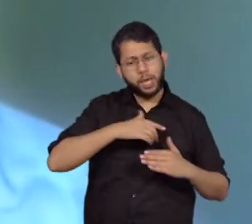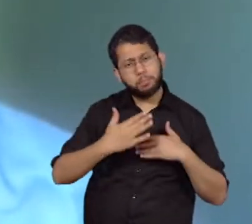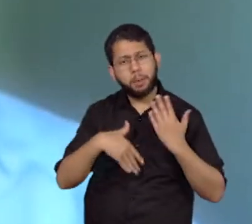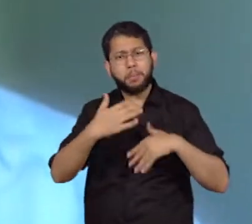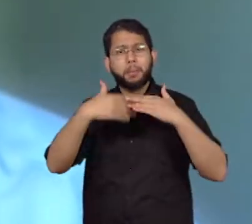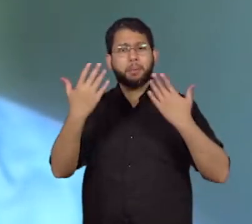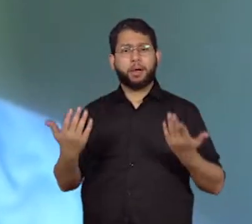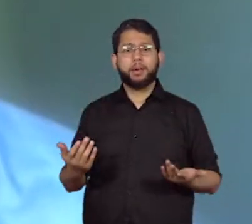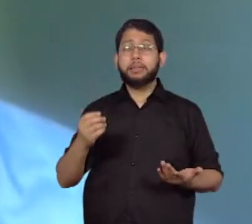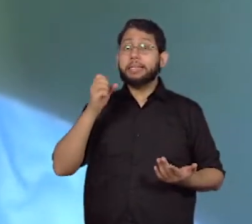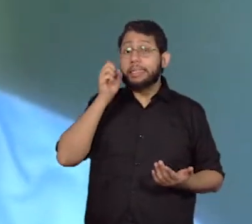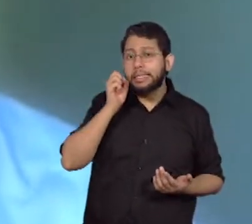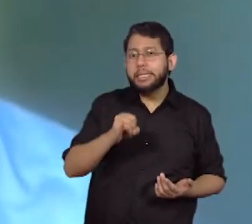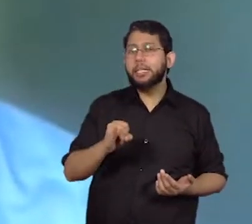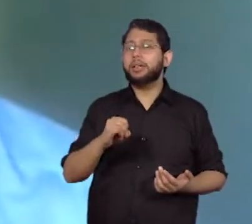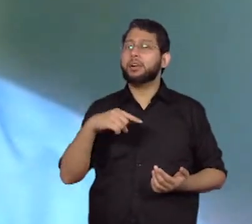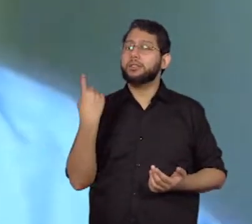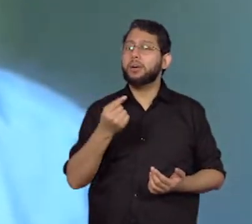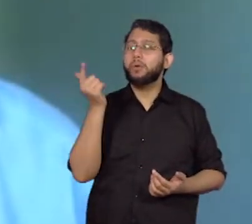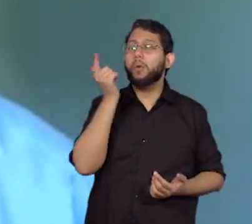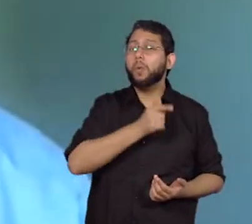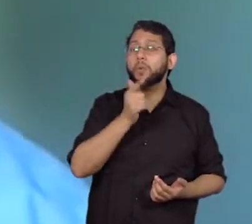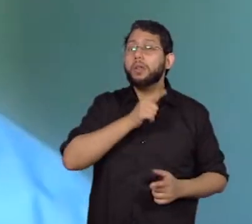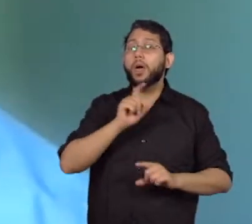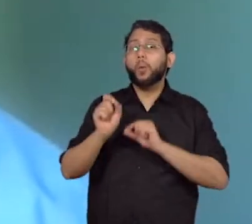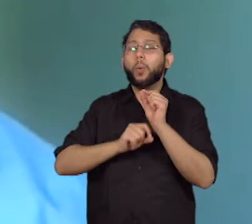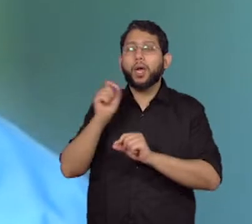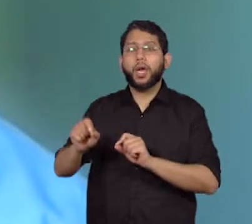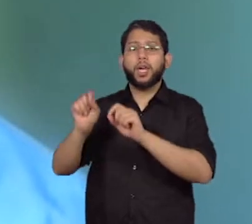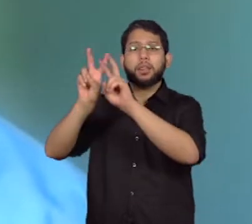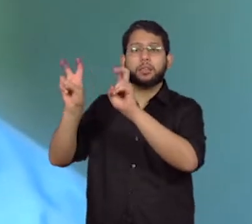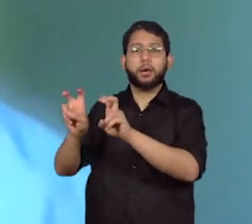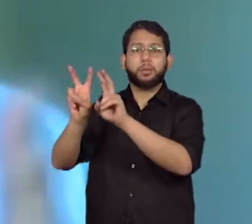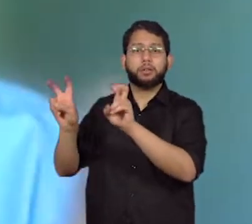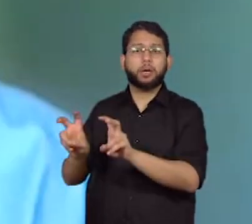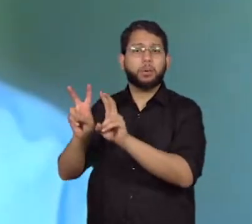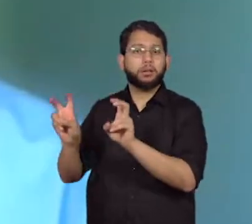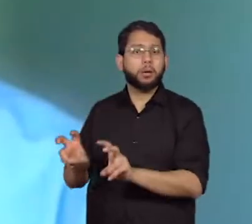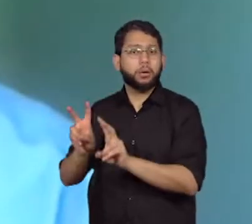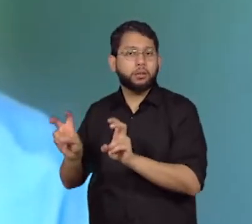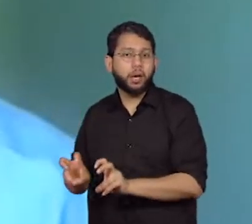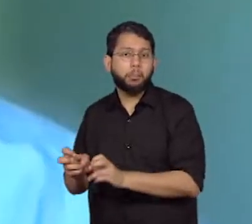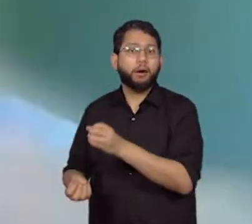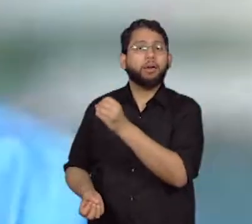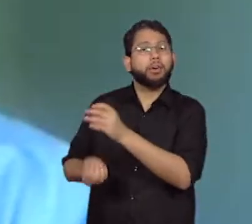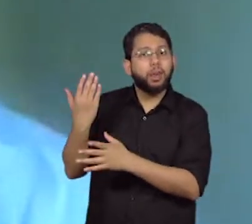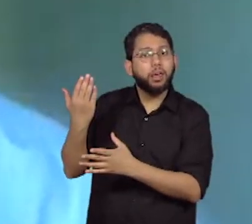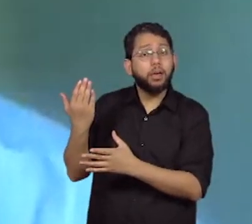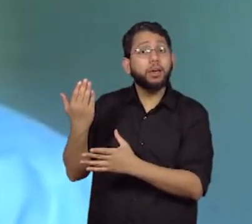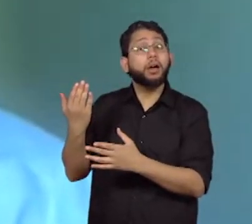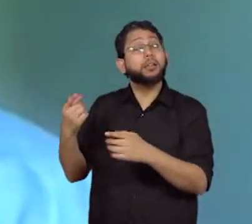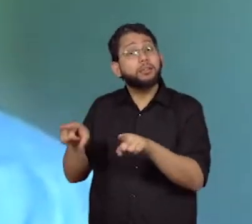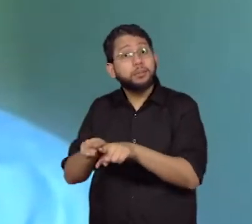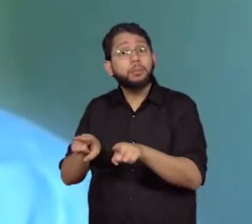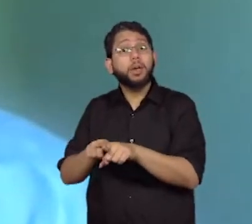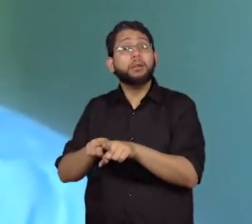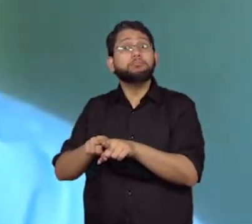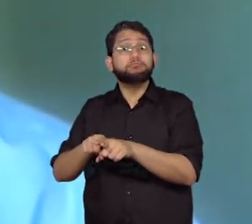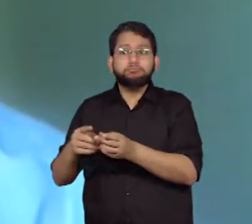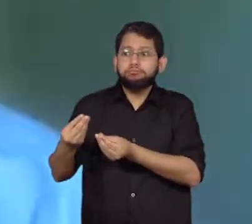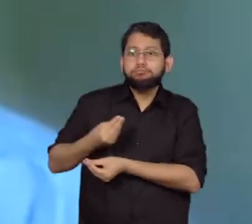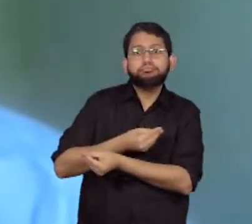pt.khanacademy.org. A gente vai ter cada vez mais produtores de conteúdo, gerando conteúdo e tendo suas próprias